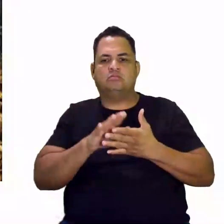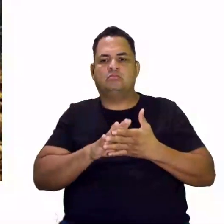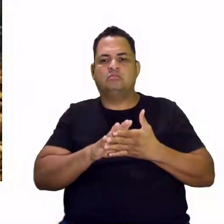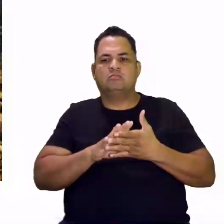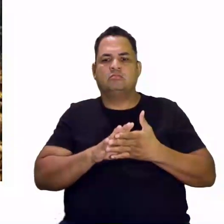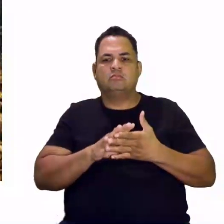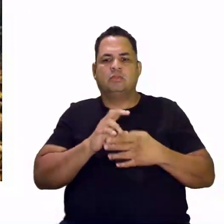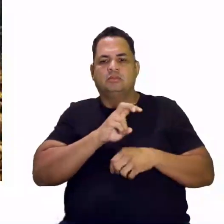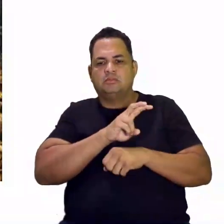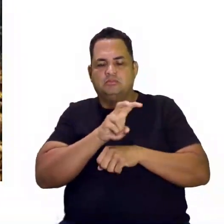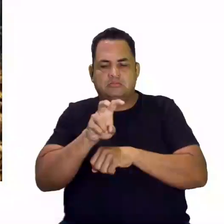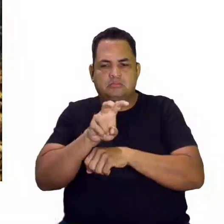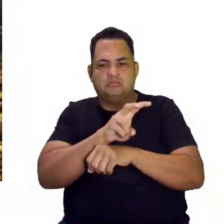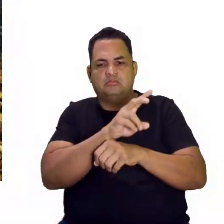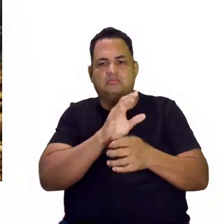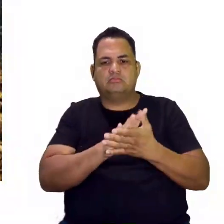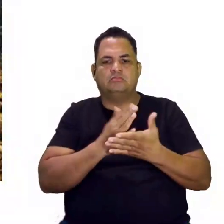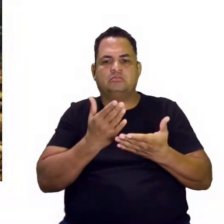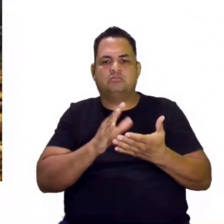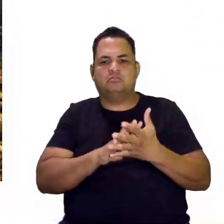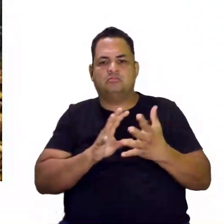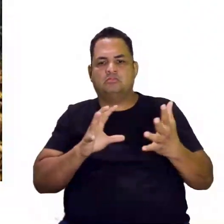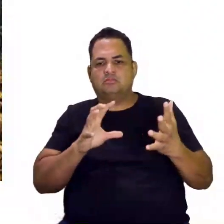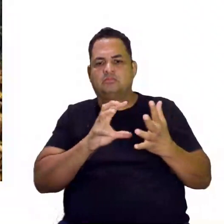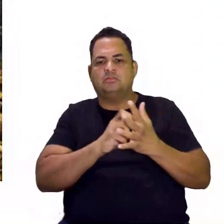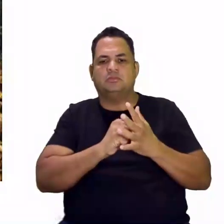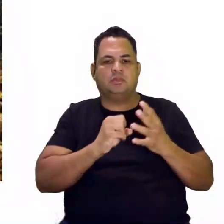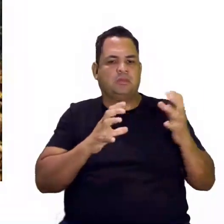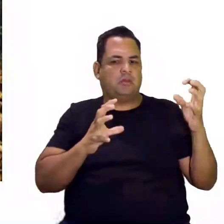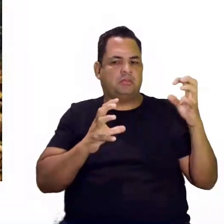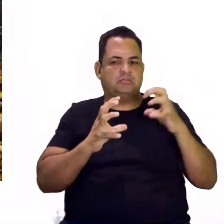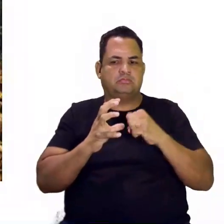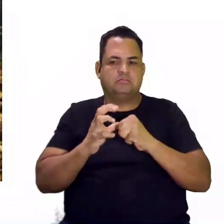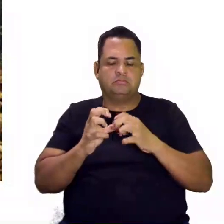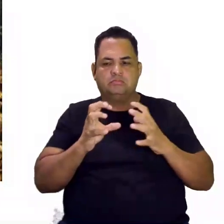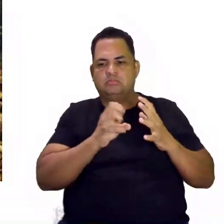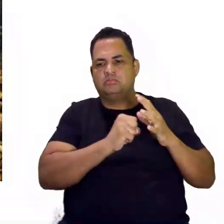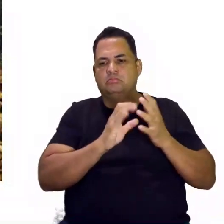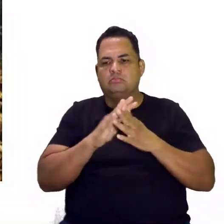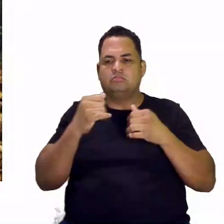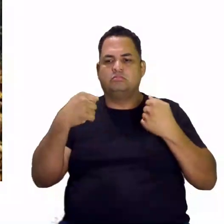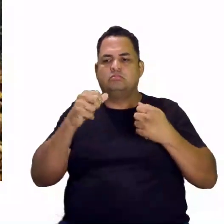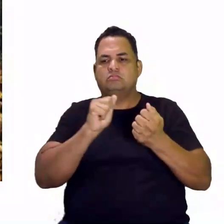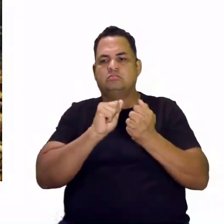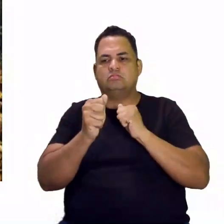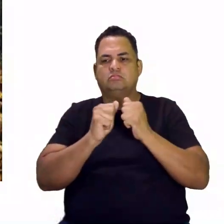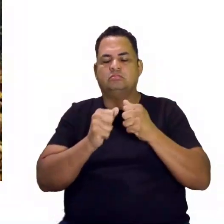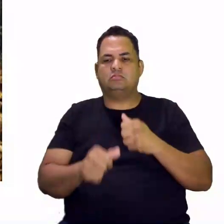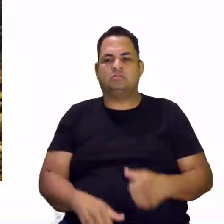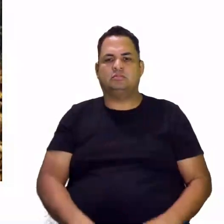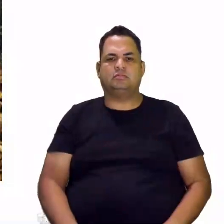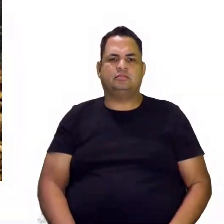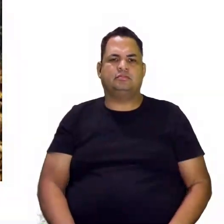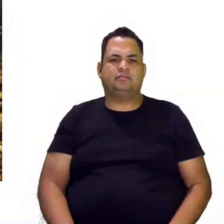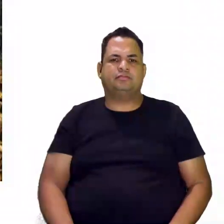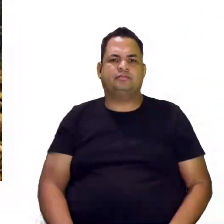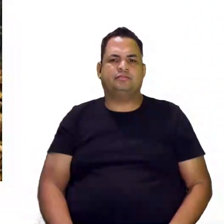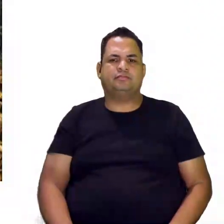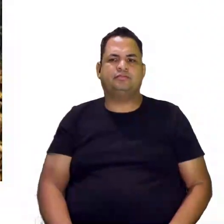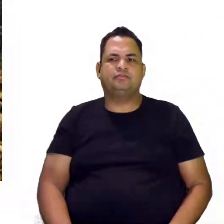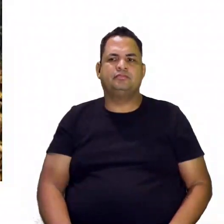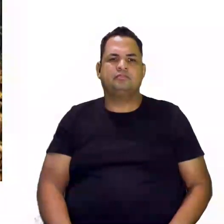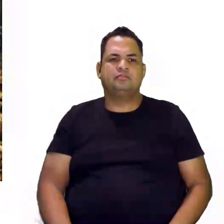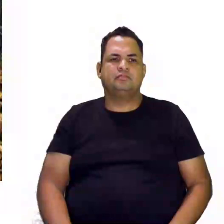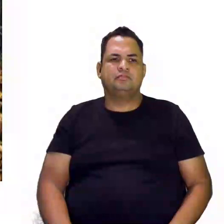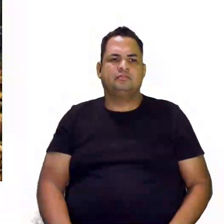as serpentes, eles acabam entrando no canibalismo, começam com comer o outro para poder fazer esse controle, tá? Vamos